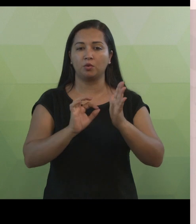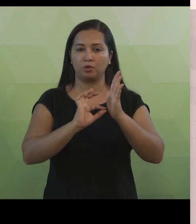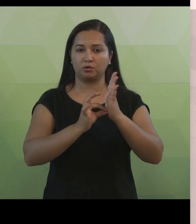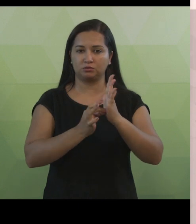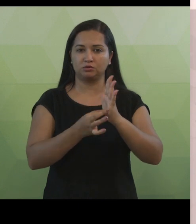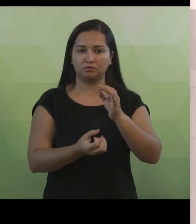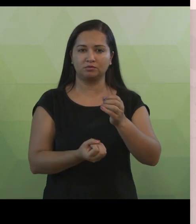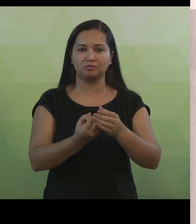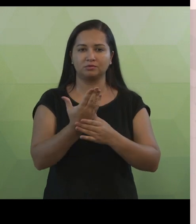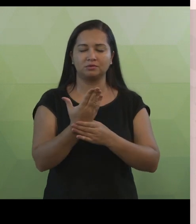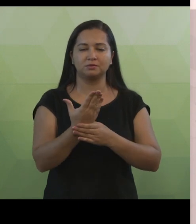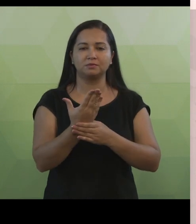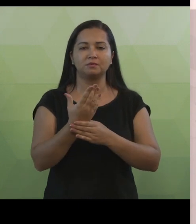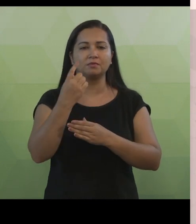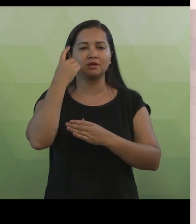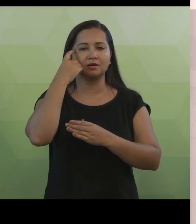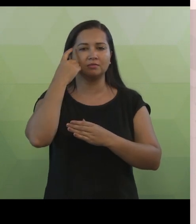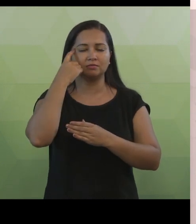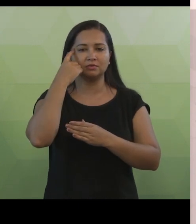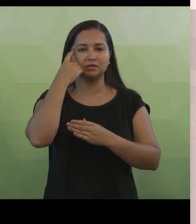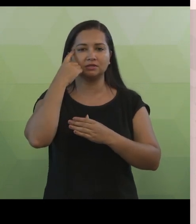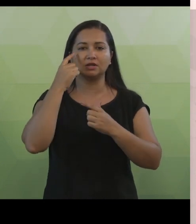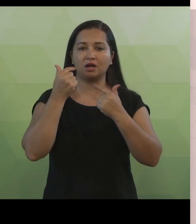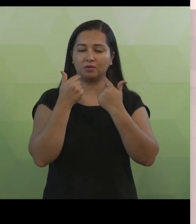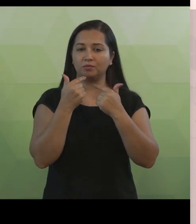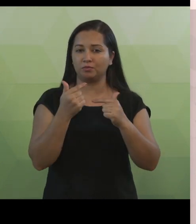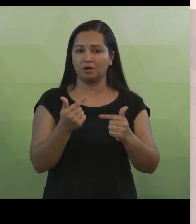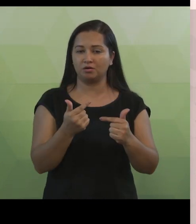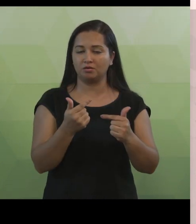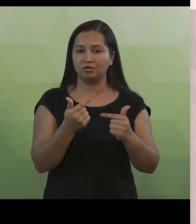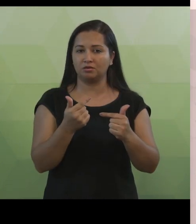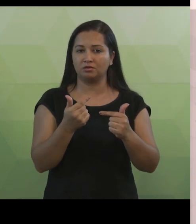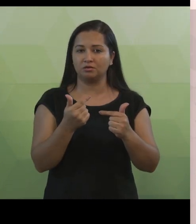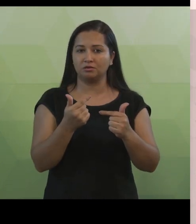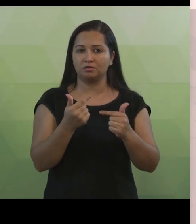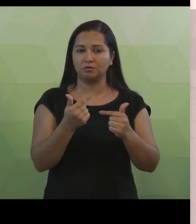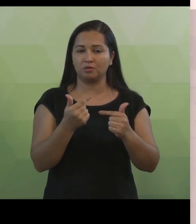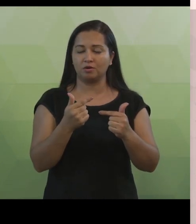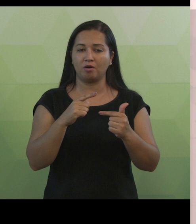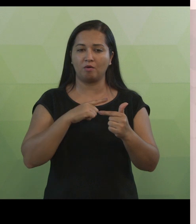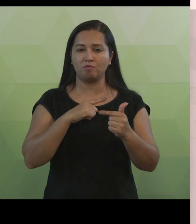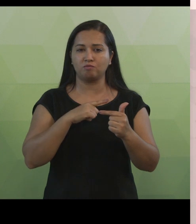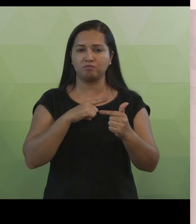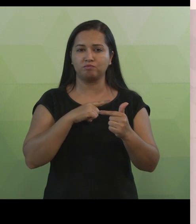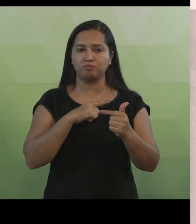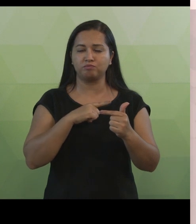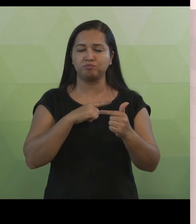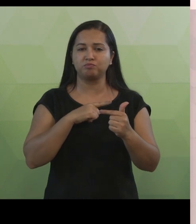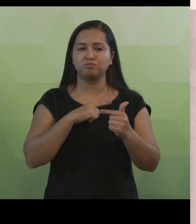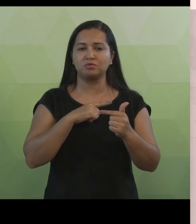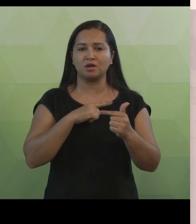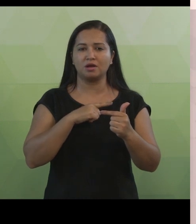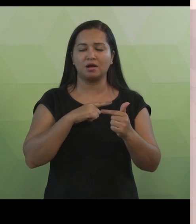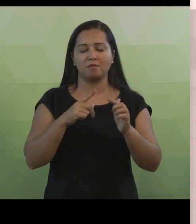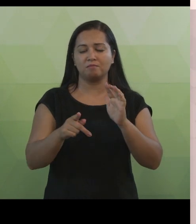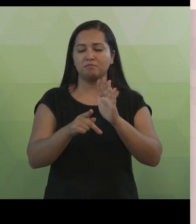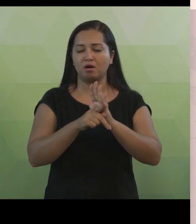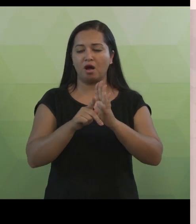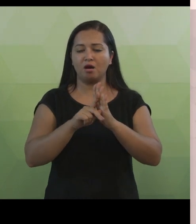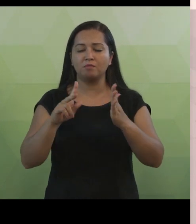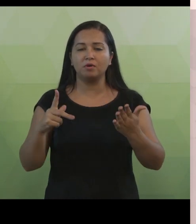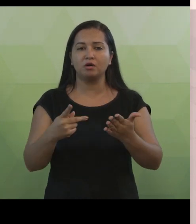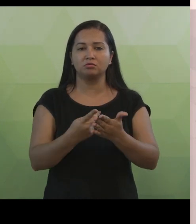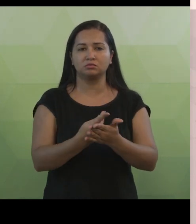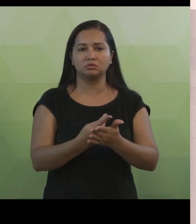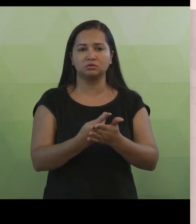ideia era desenvolver uma linguagem cujas aplicações desenvolvidas pudessem rodar em diversos dispositivos sem